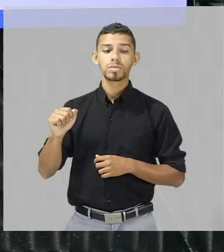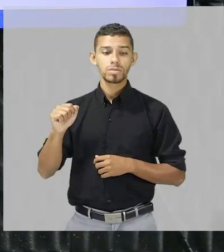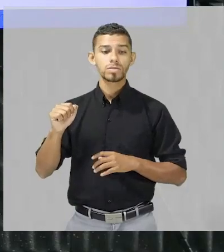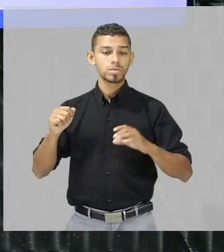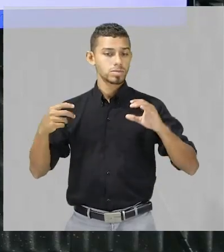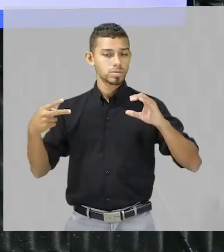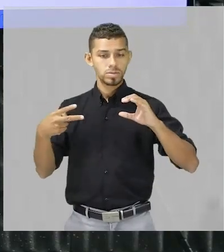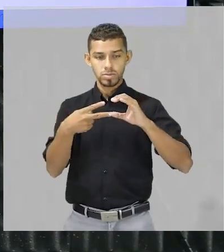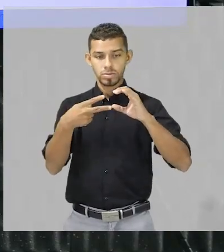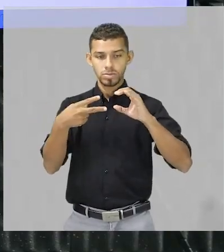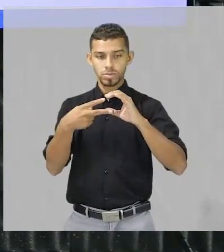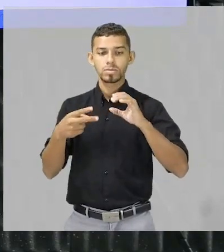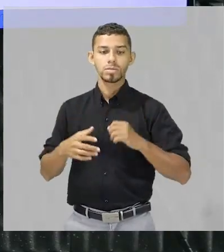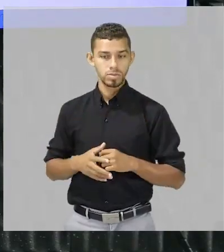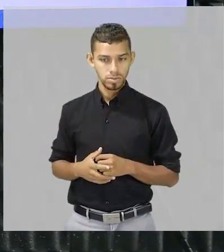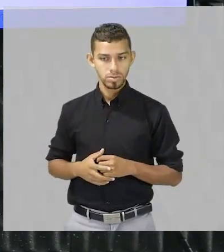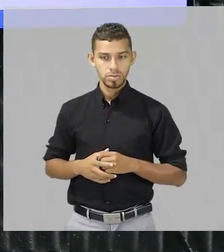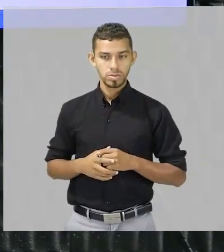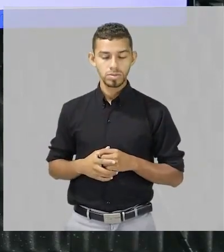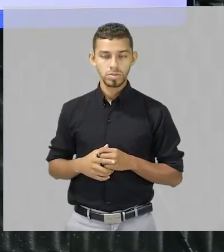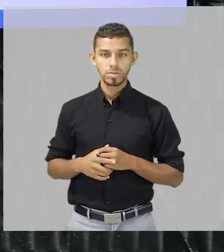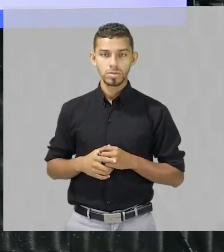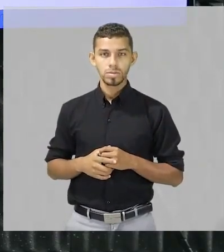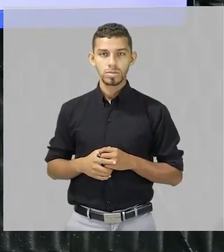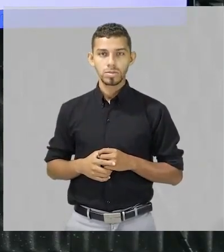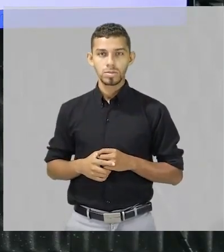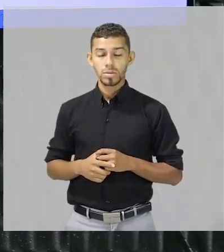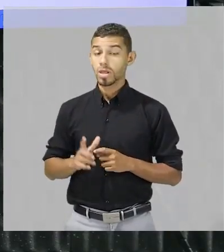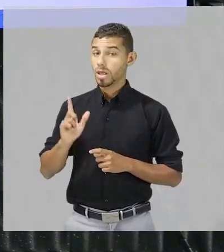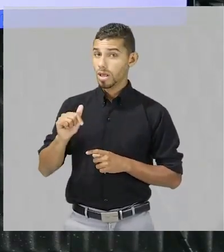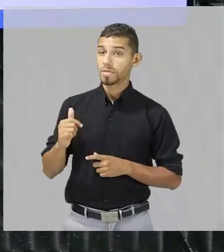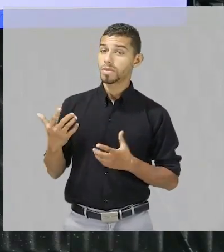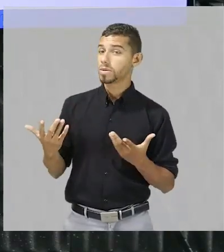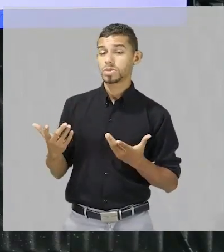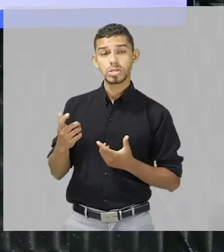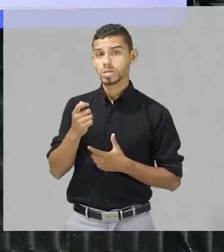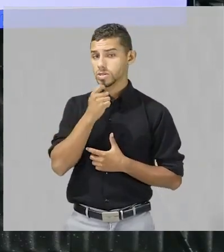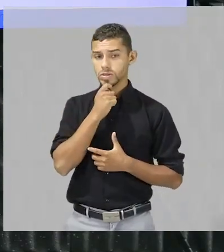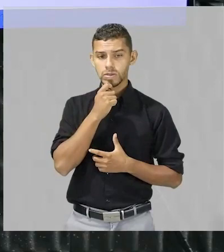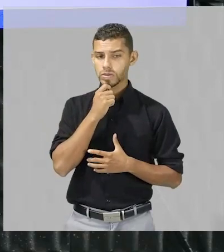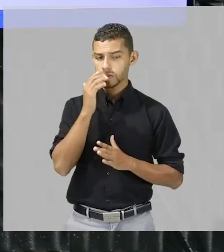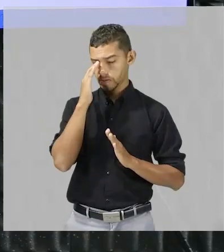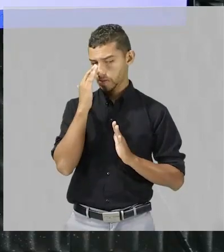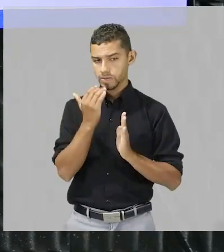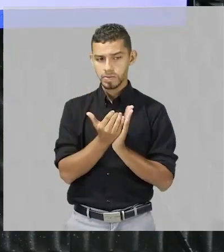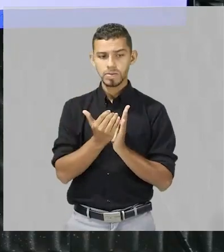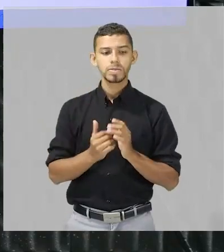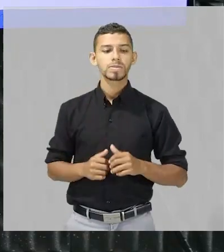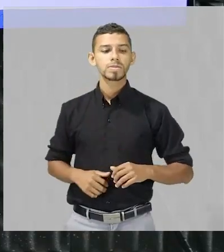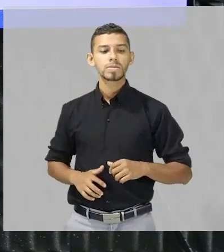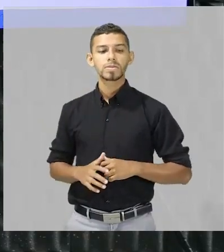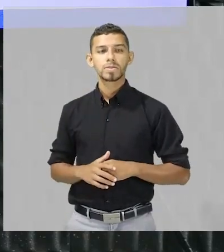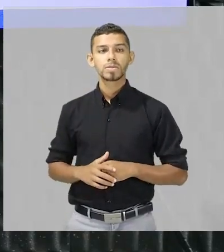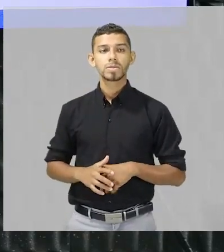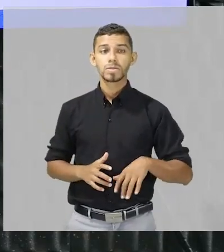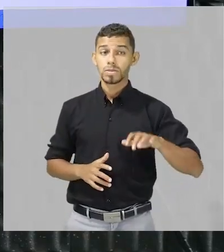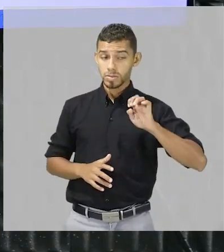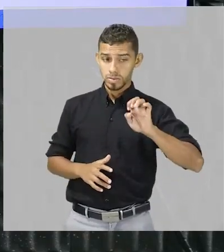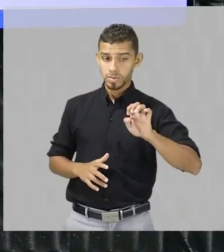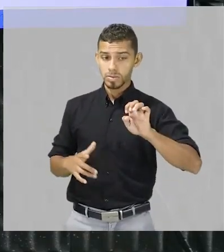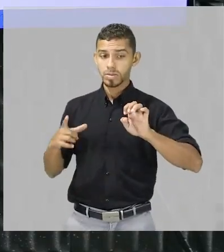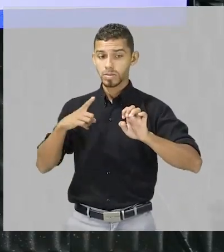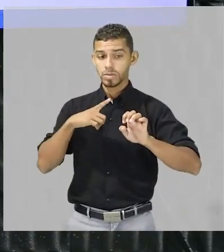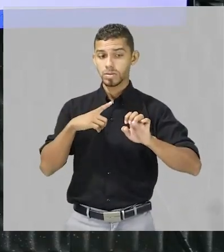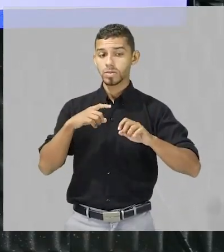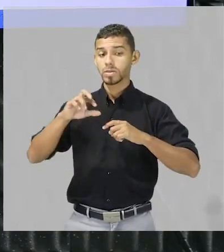dupla, cadeia insaturada. Então, mais uma condição que não é obedecida. No composto E,